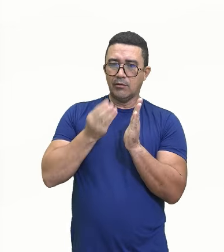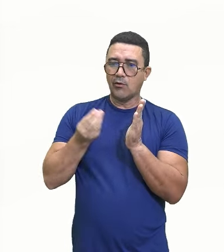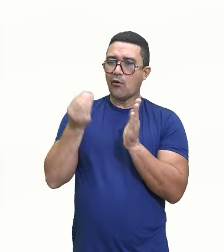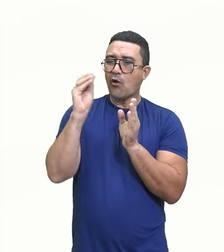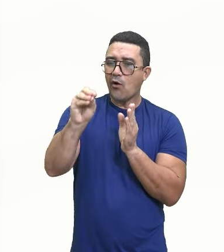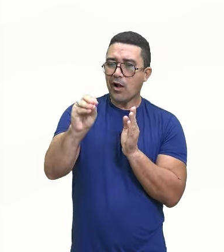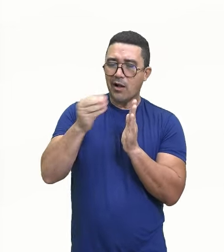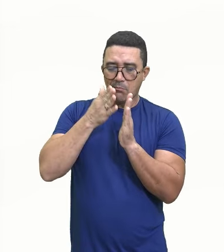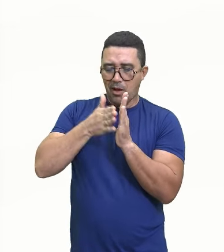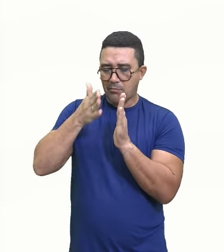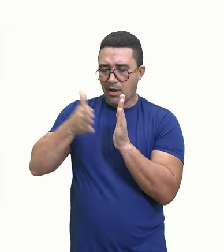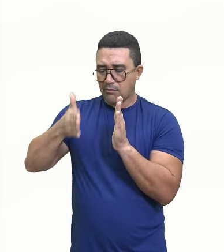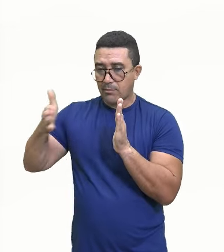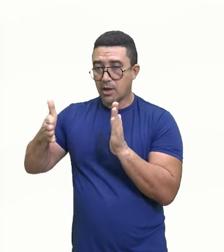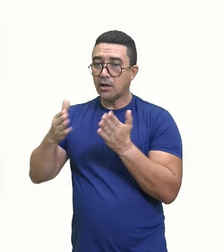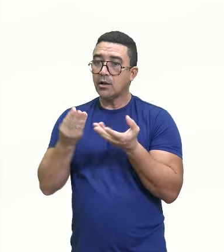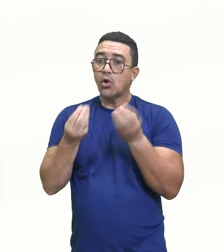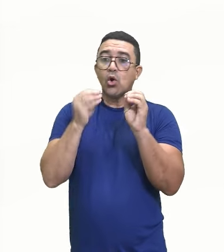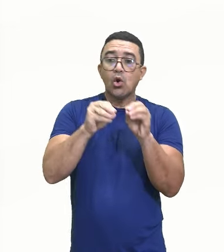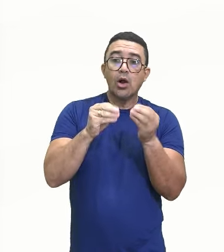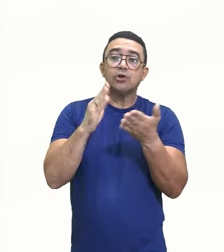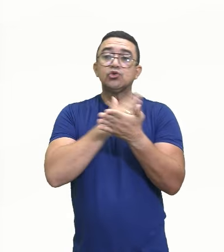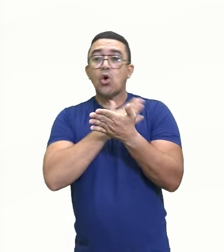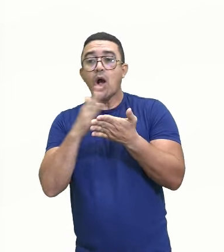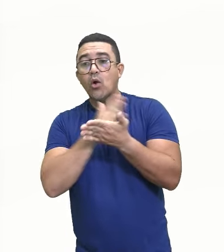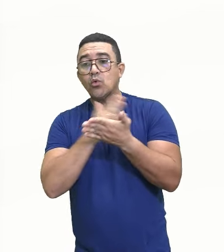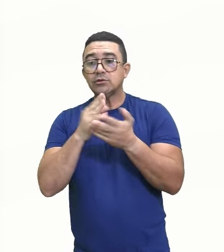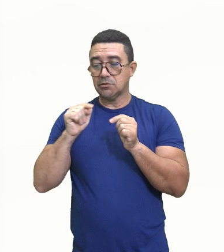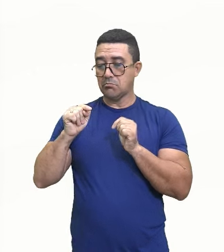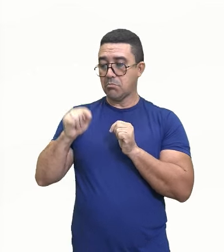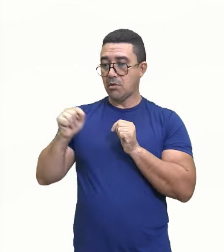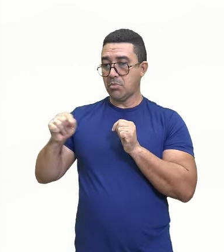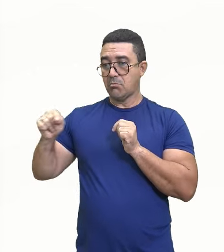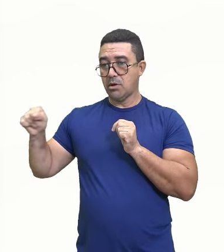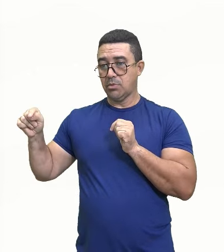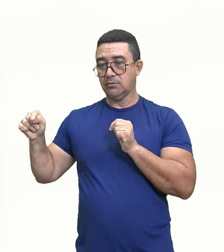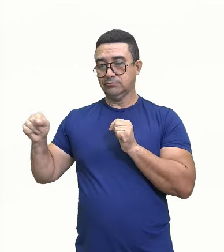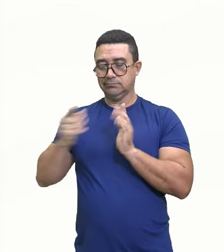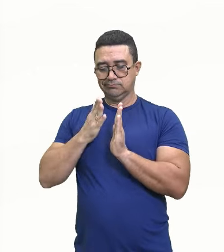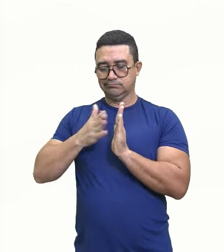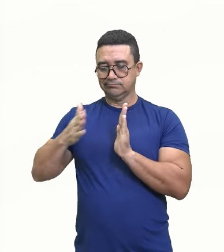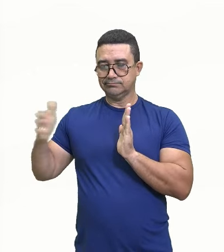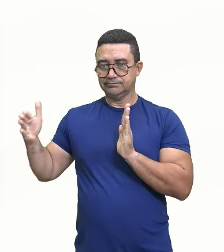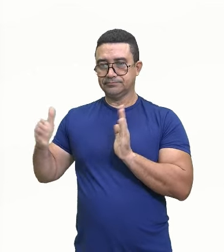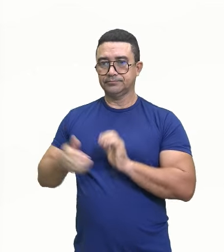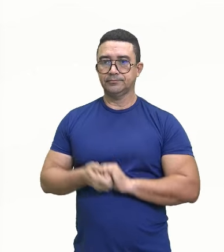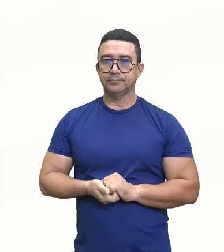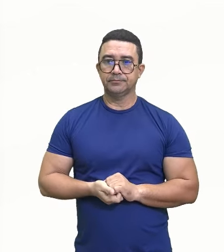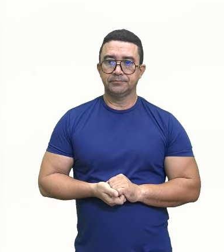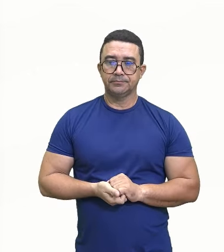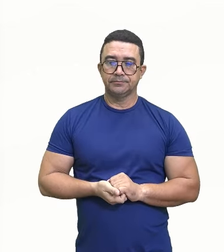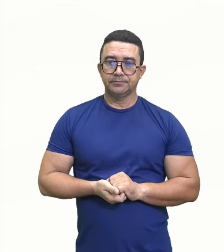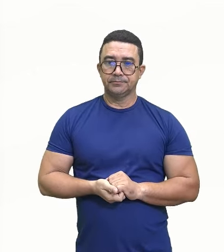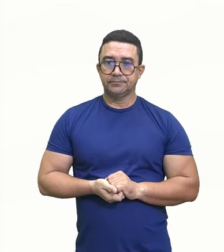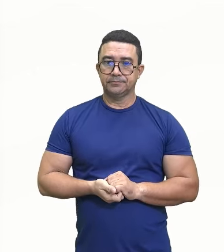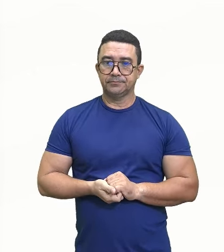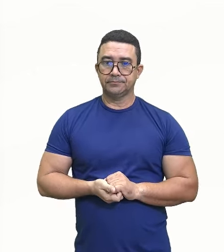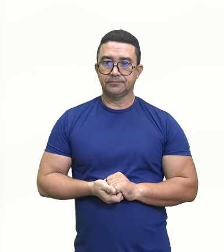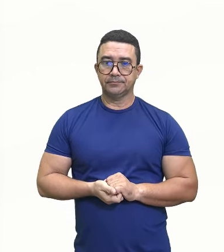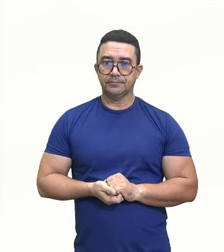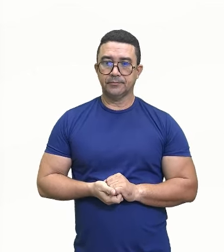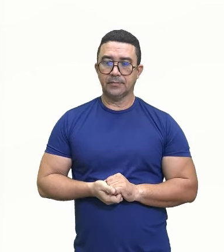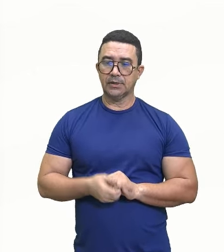gente escreve alguns termos, coloca aqui reticências até o último termo. Ok?